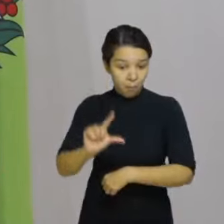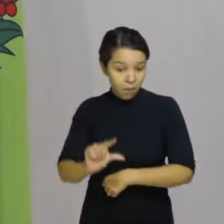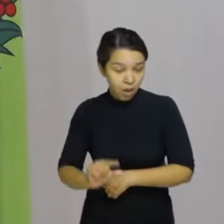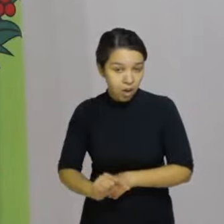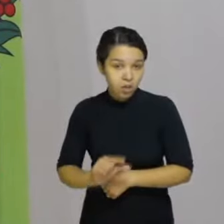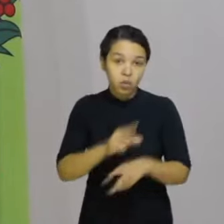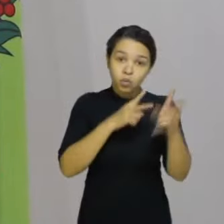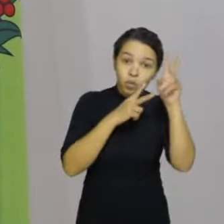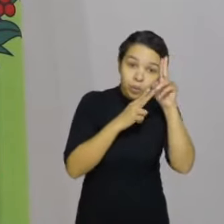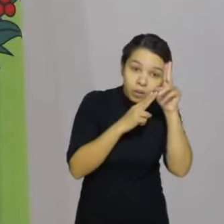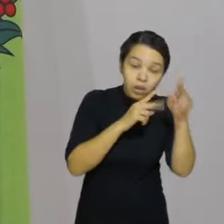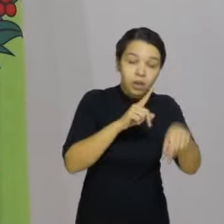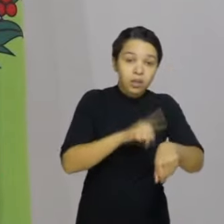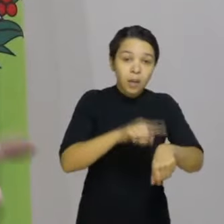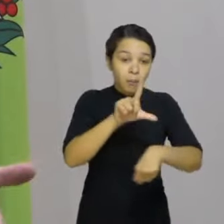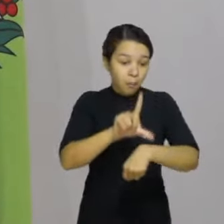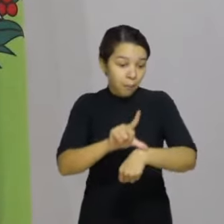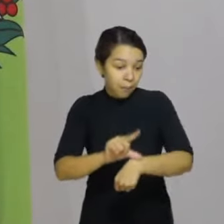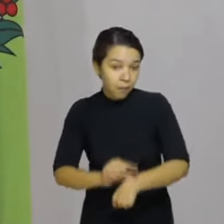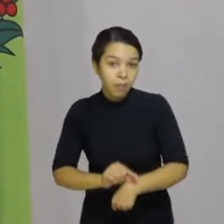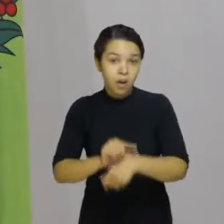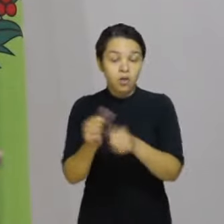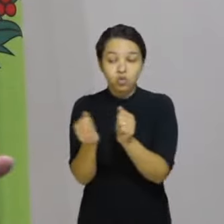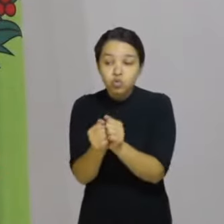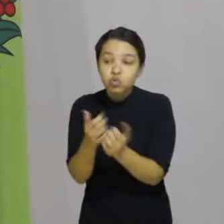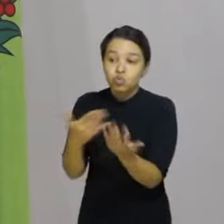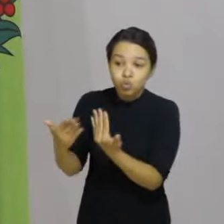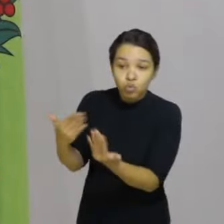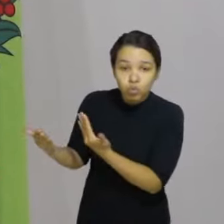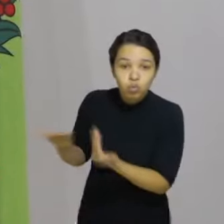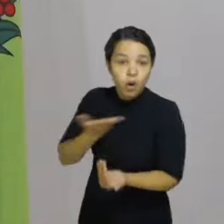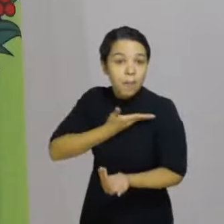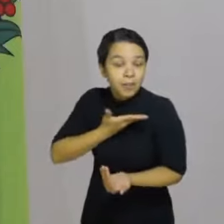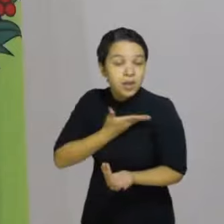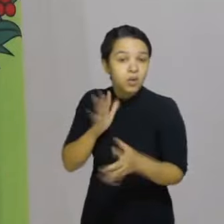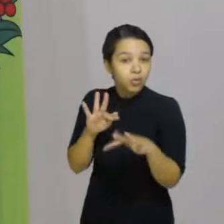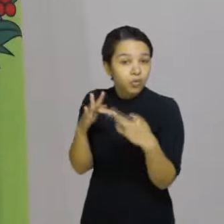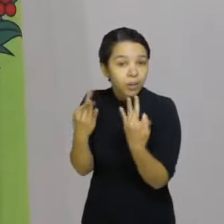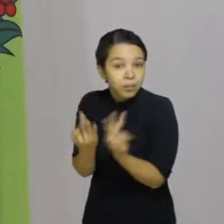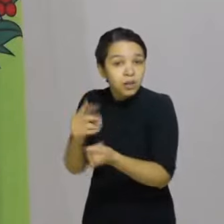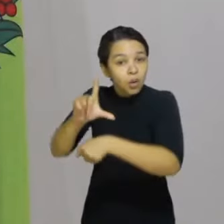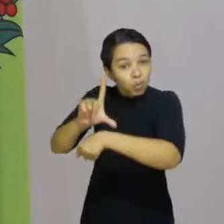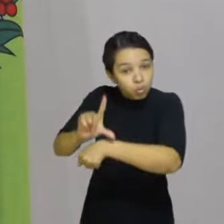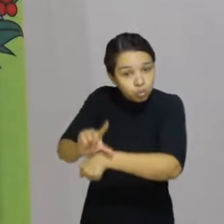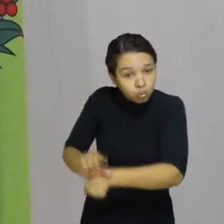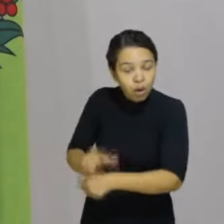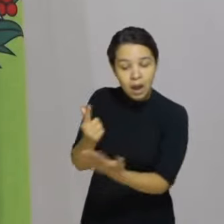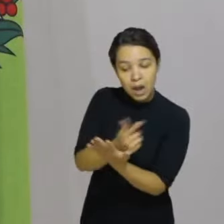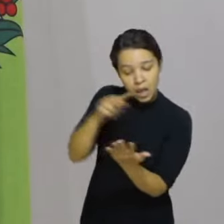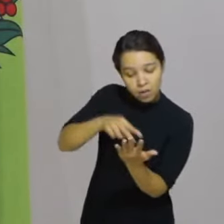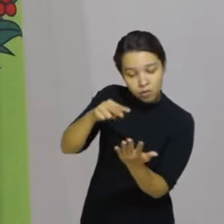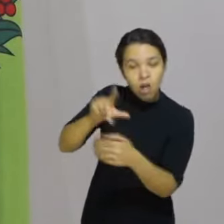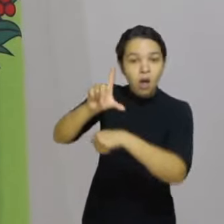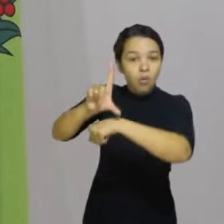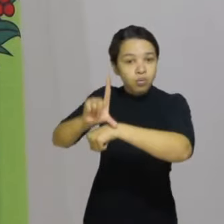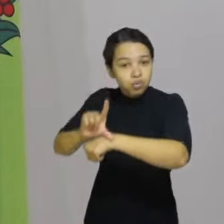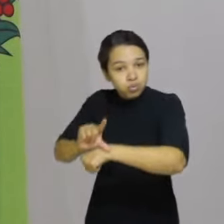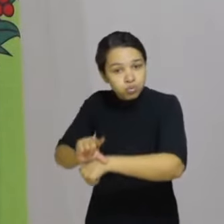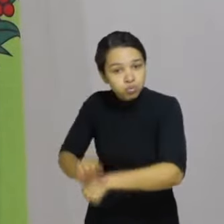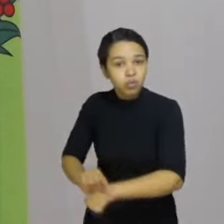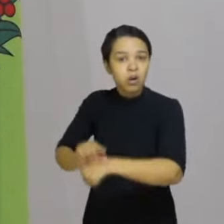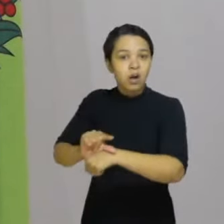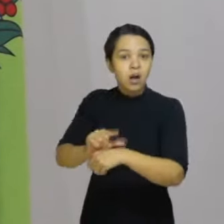é menos tempo com as pessoas, menos tempo com os amigos, com as famílias, menos tempo com os livros, menos tempo com o contato à